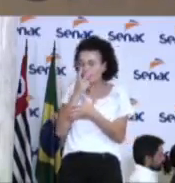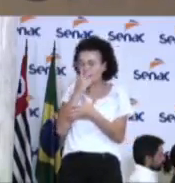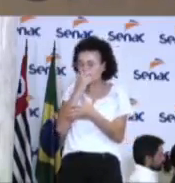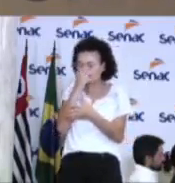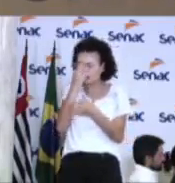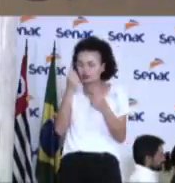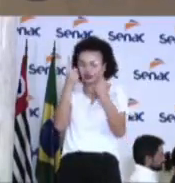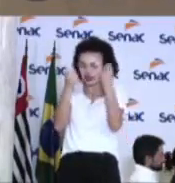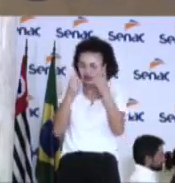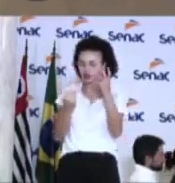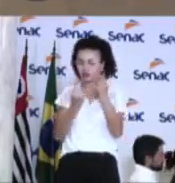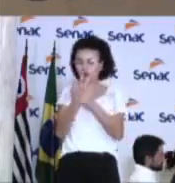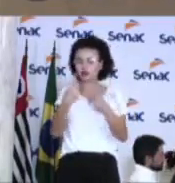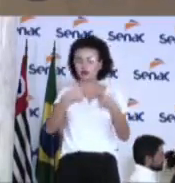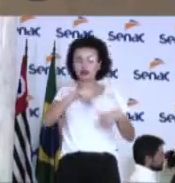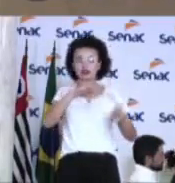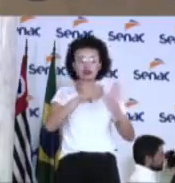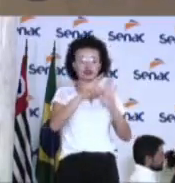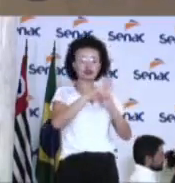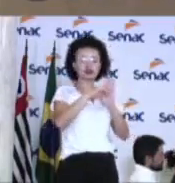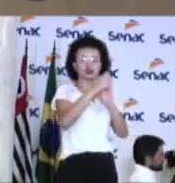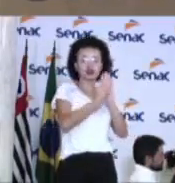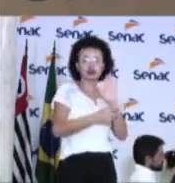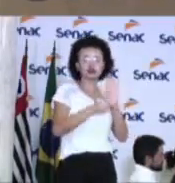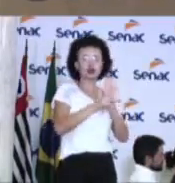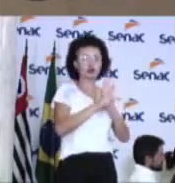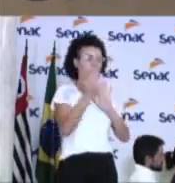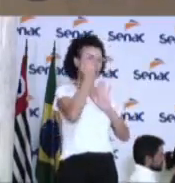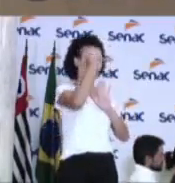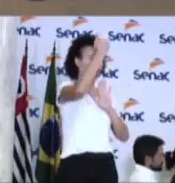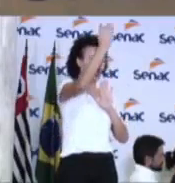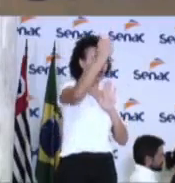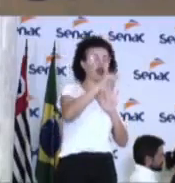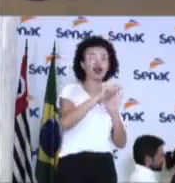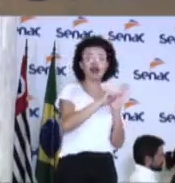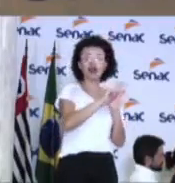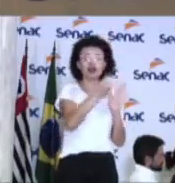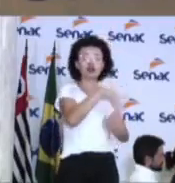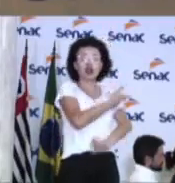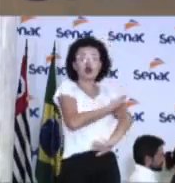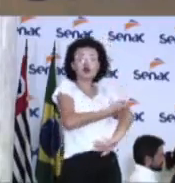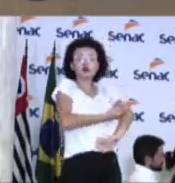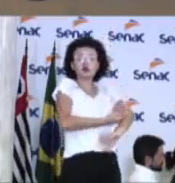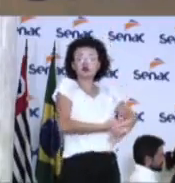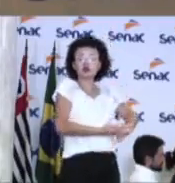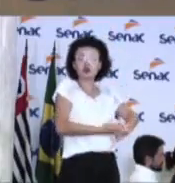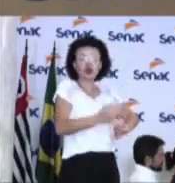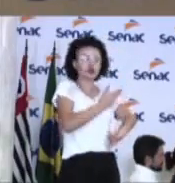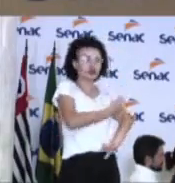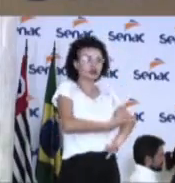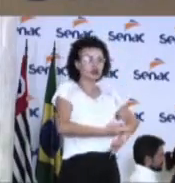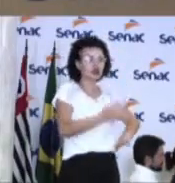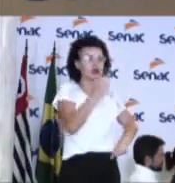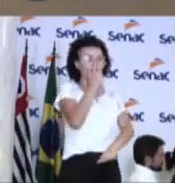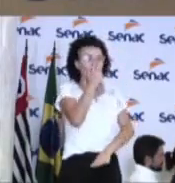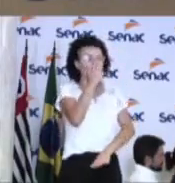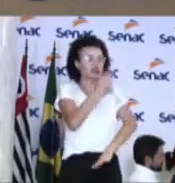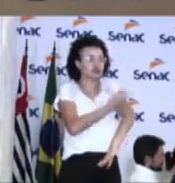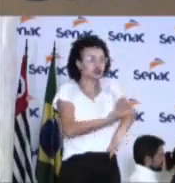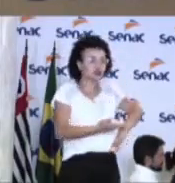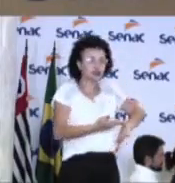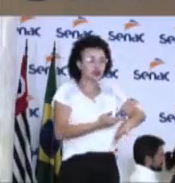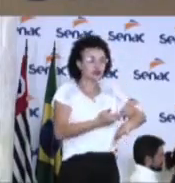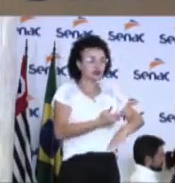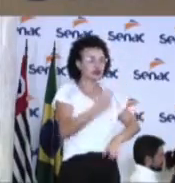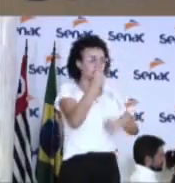mim, porque, assim, muitas vezes um roteirista de carreira, ele não tem esse hábito, esse desapego de gerar muitas ideias